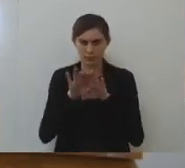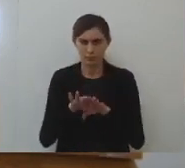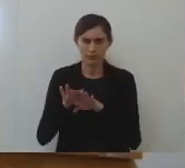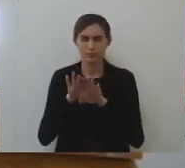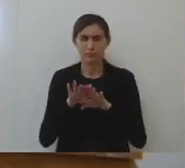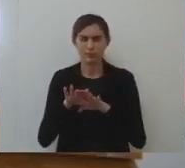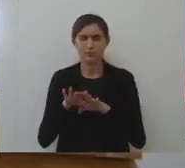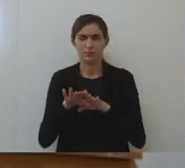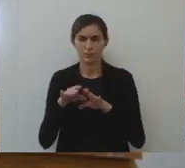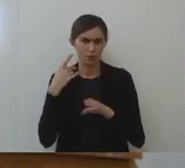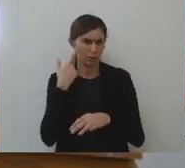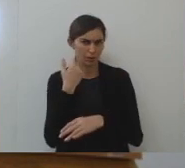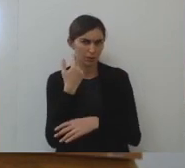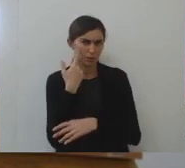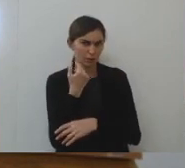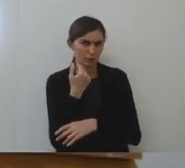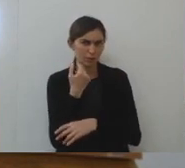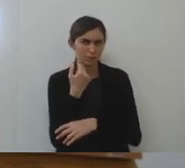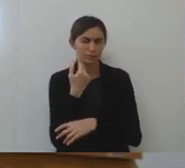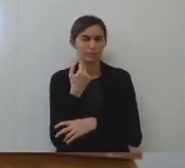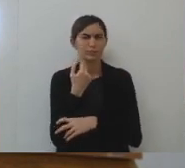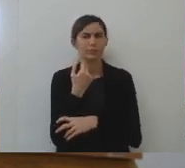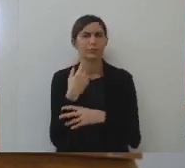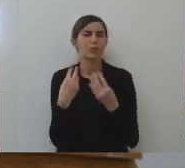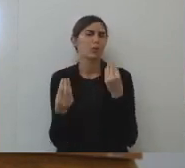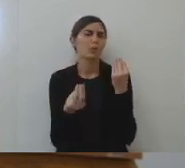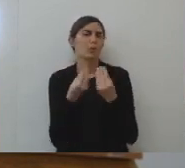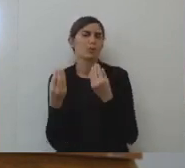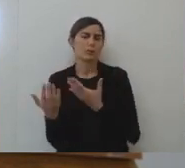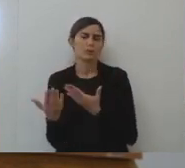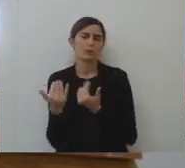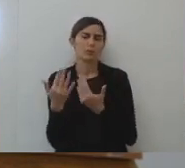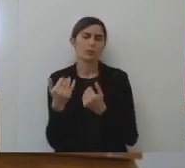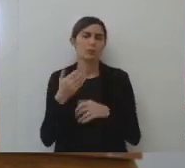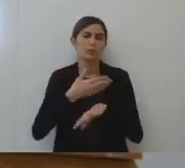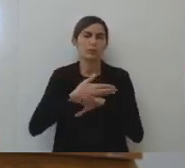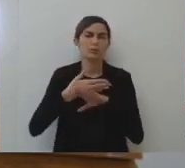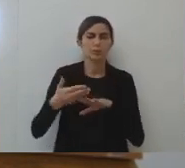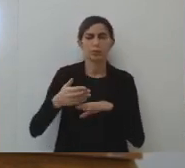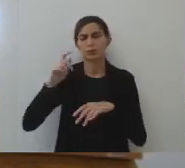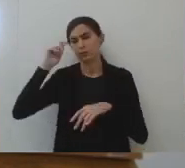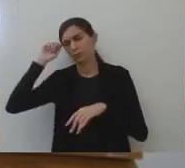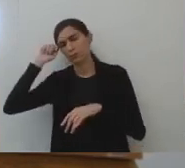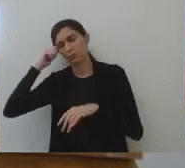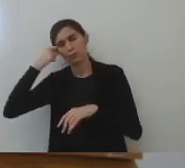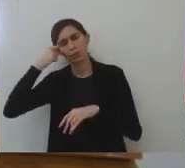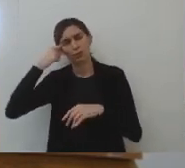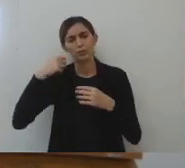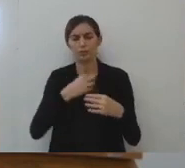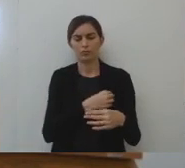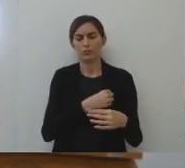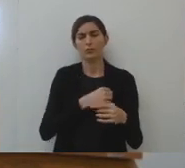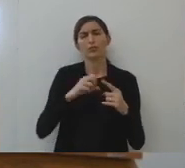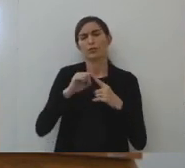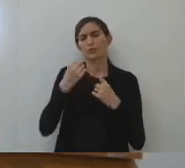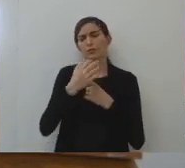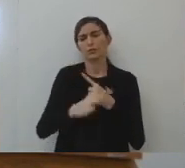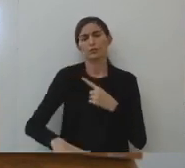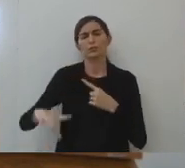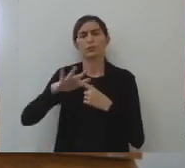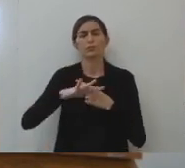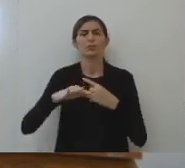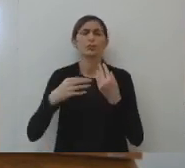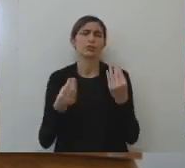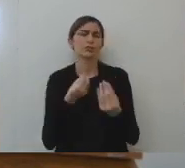é uma preocupação normal, certo? Como é que jovens brancos e negros, eles vivem nessa sociedade? De